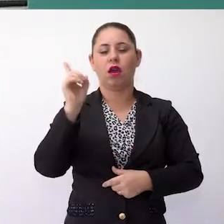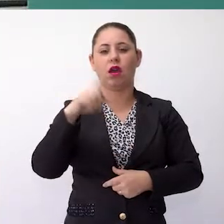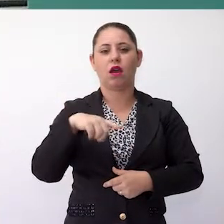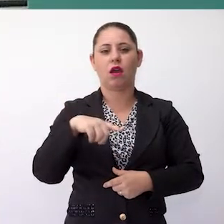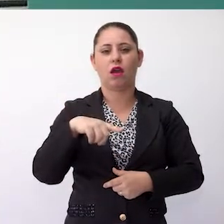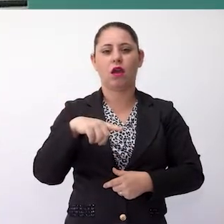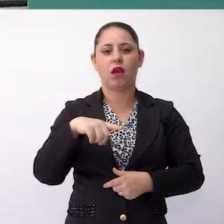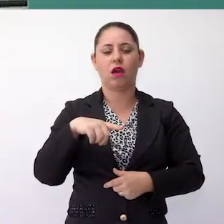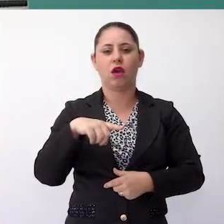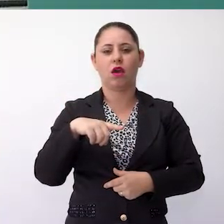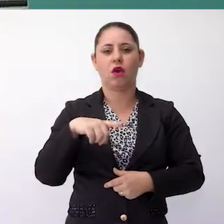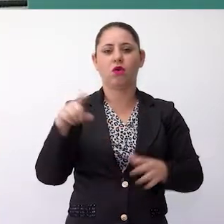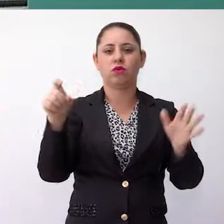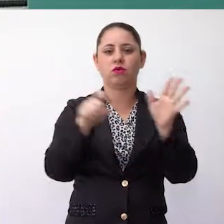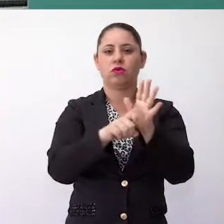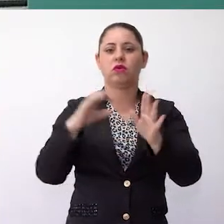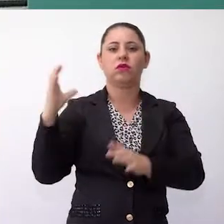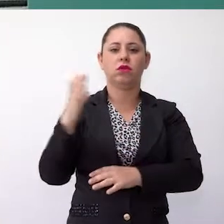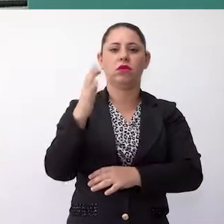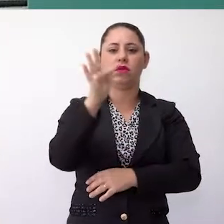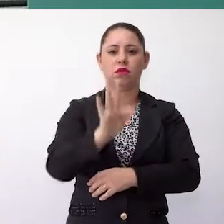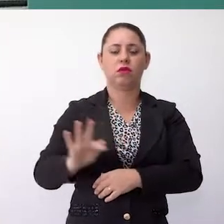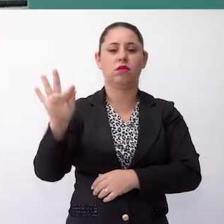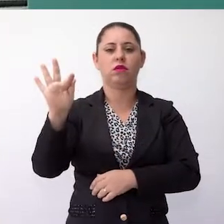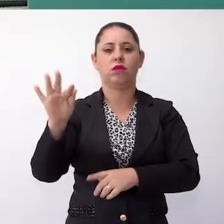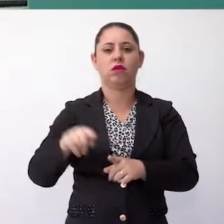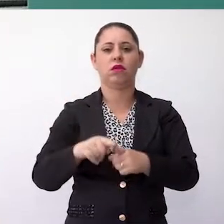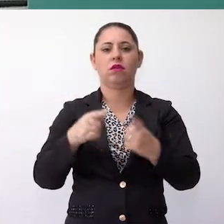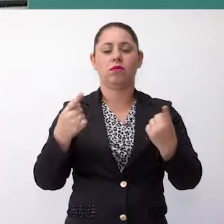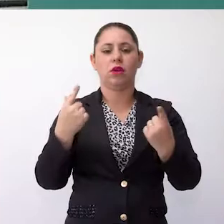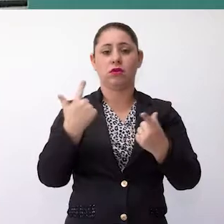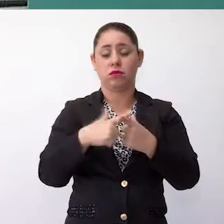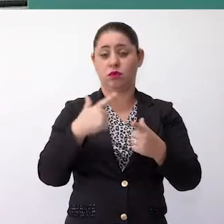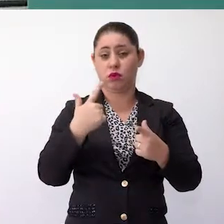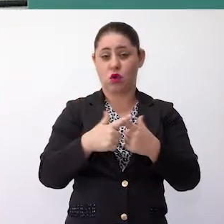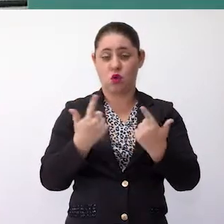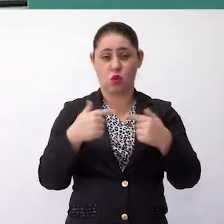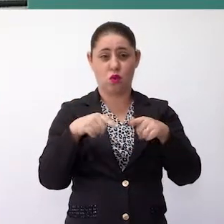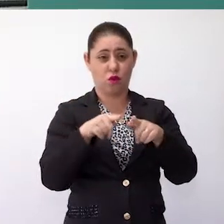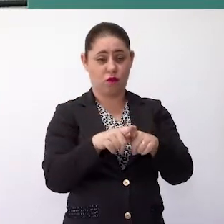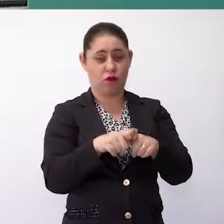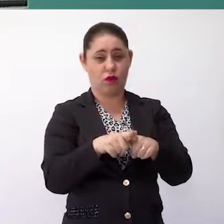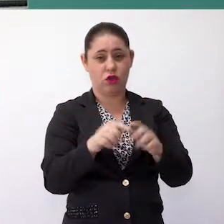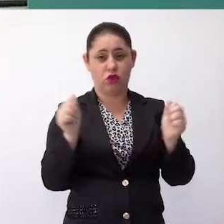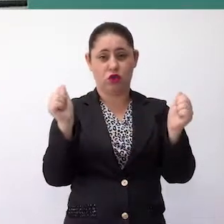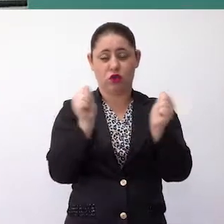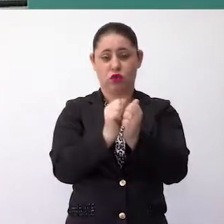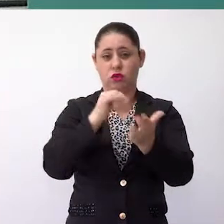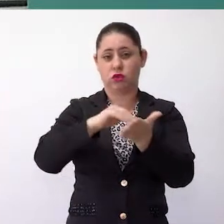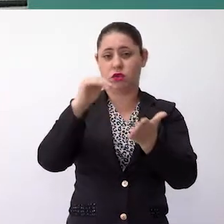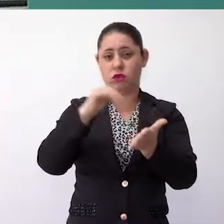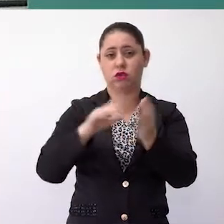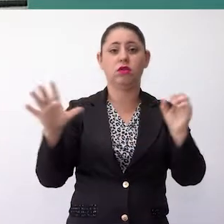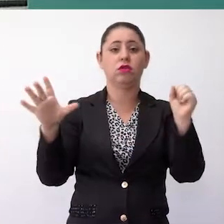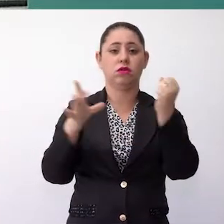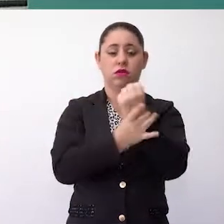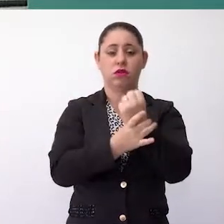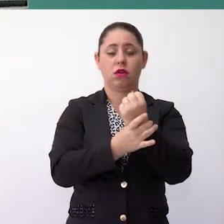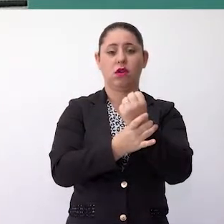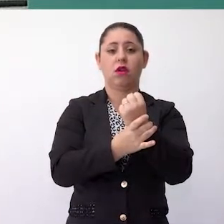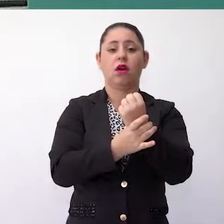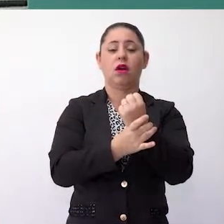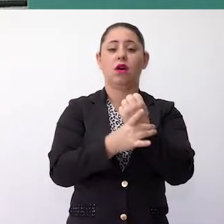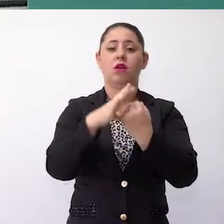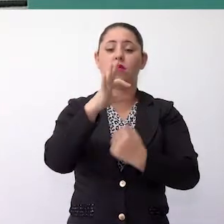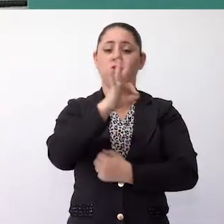porque na verdade o tráfico de drogas ele é um crime federal, mas por conta de um convênio estabelecido com a Secretaria de Segurança, a Polícia